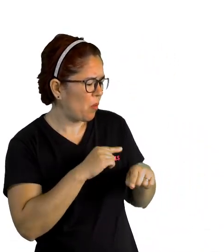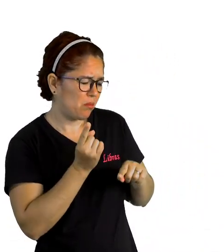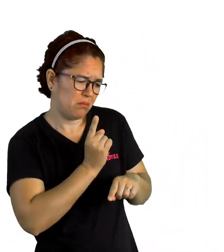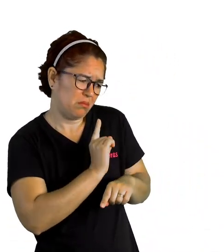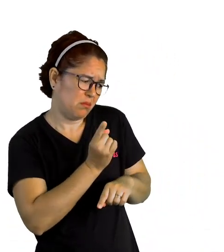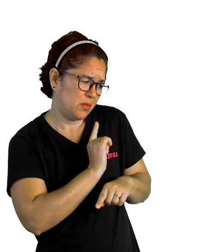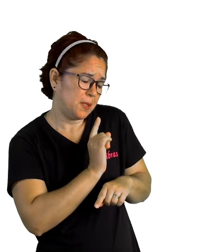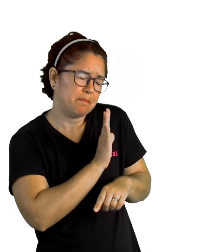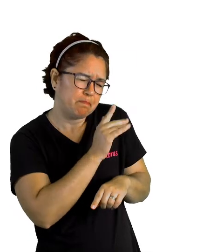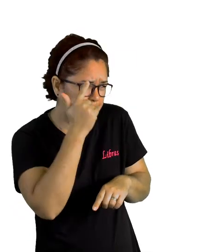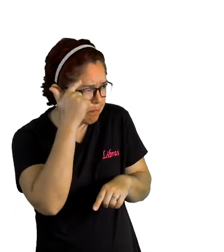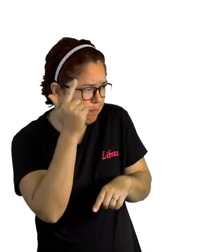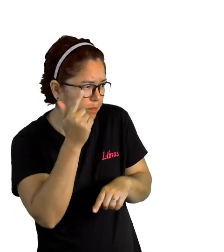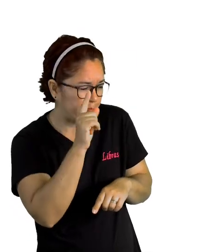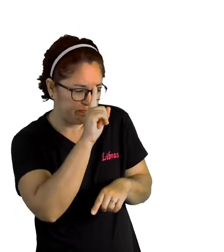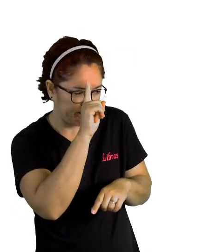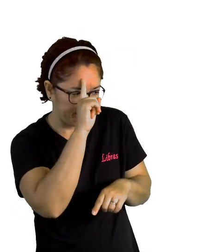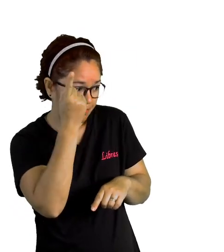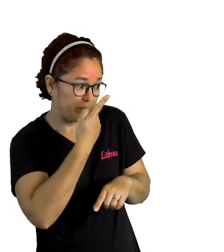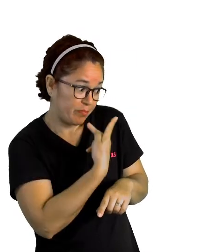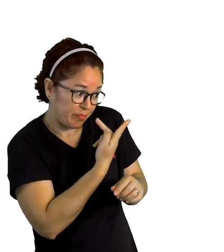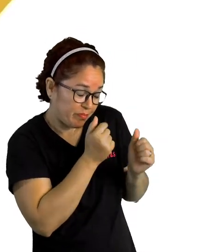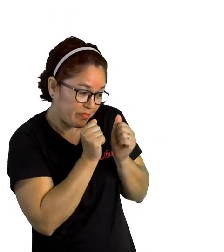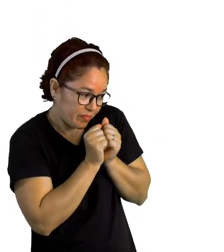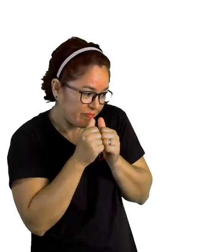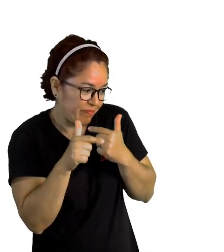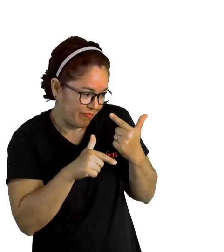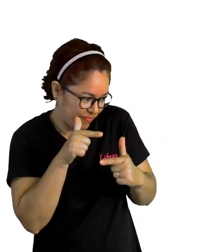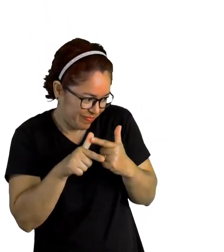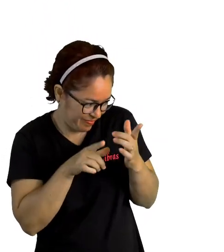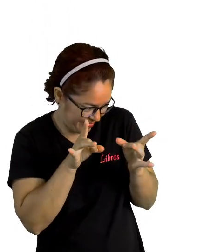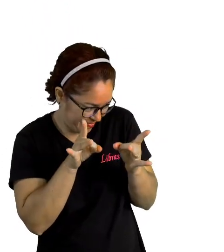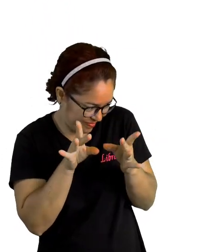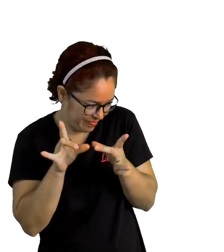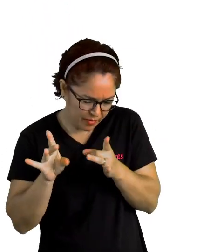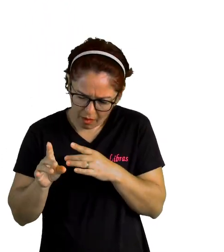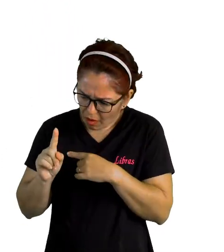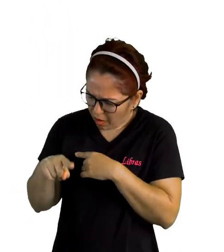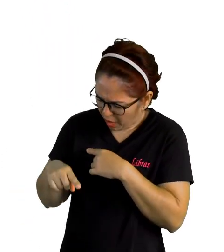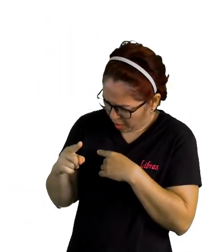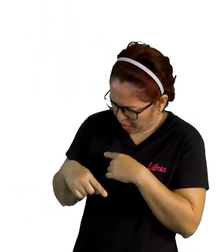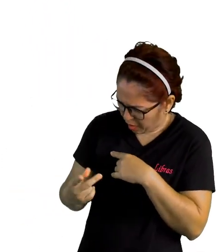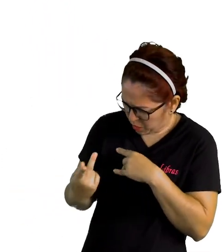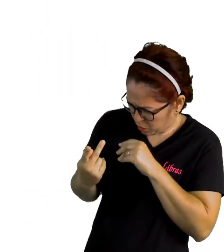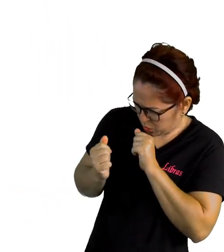nós vendêssemos juntos? Propôs ele. Você jura? Eu